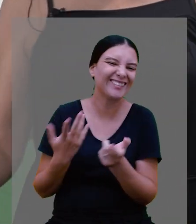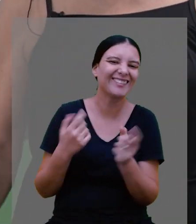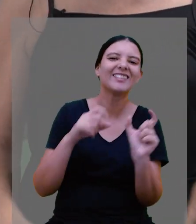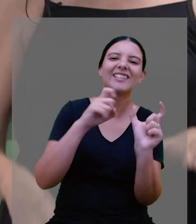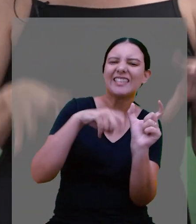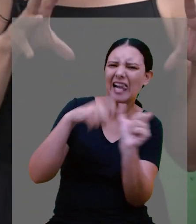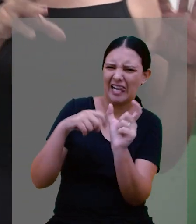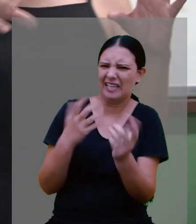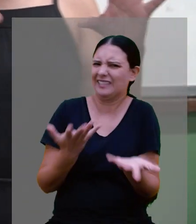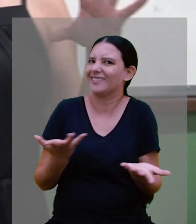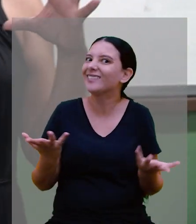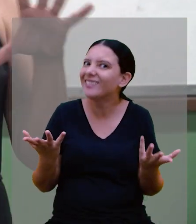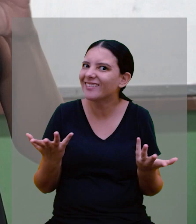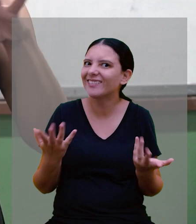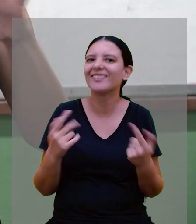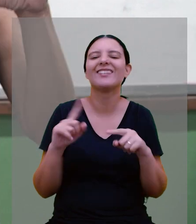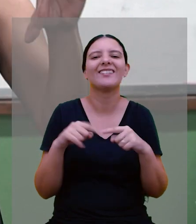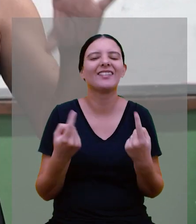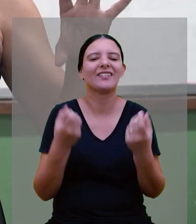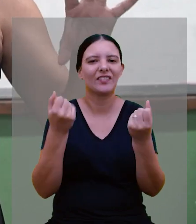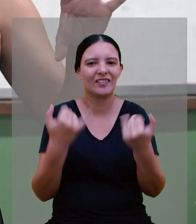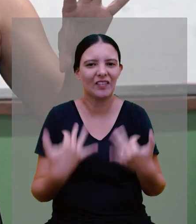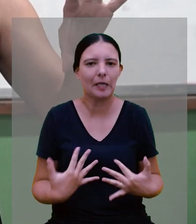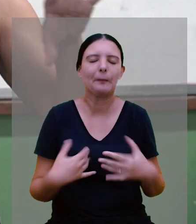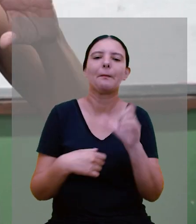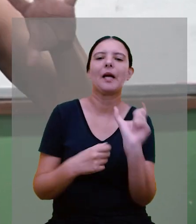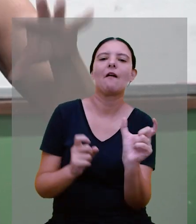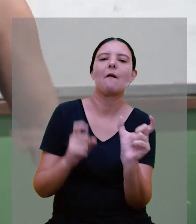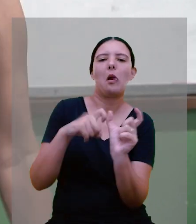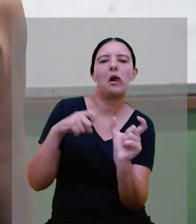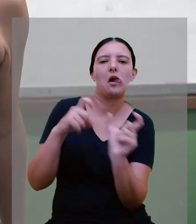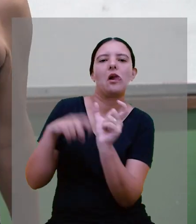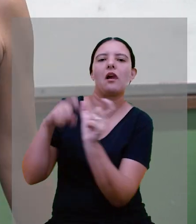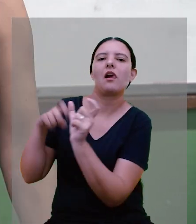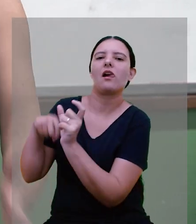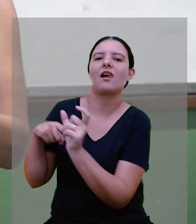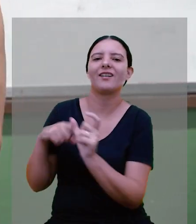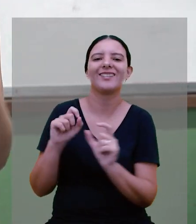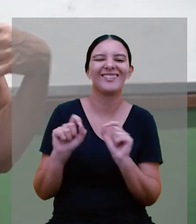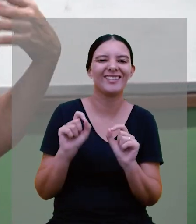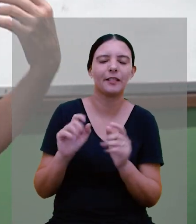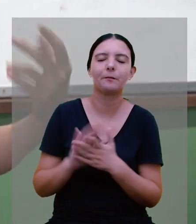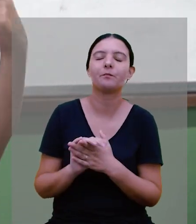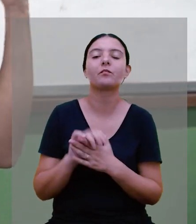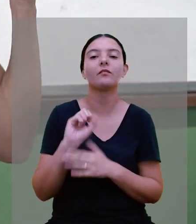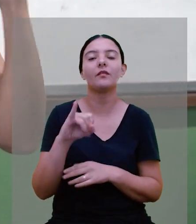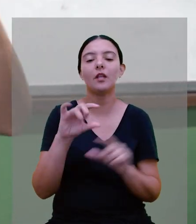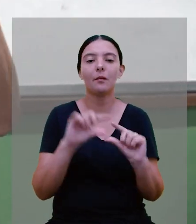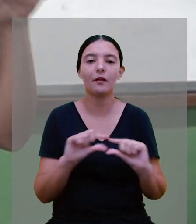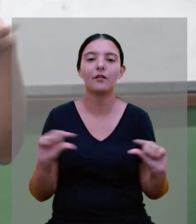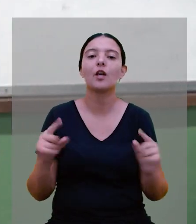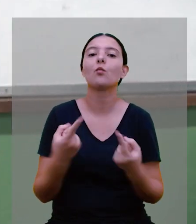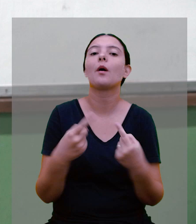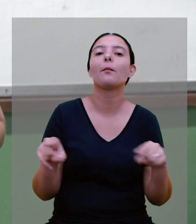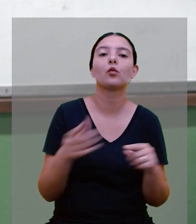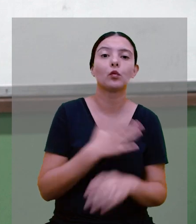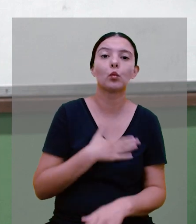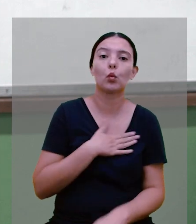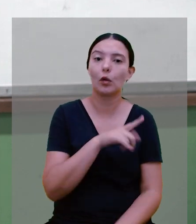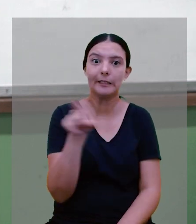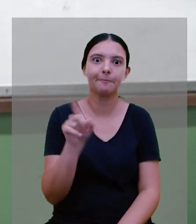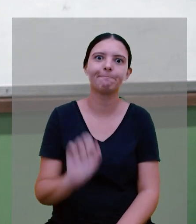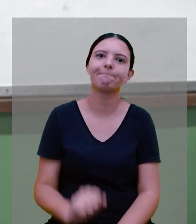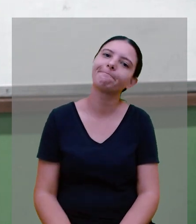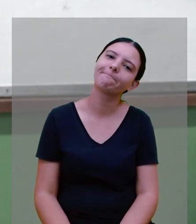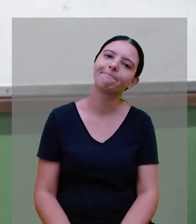com as palavras. Mas vou explicar para vocês o que é fazer amor com as palavras, tá? Quem me fala uma frase de uma música que vocês gostam?